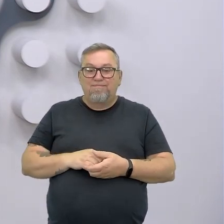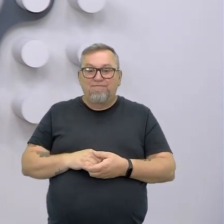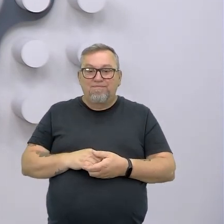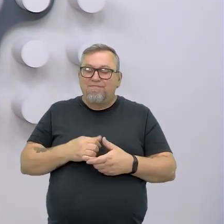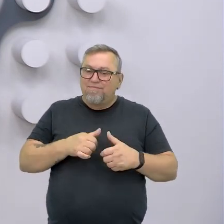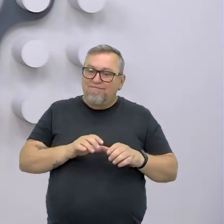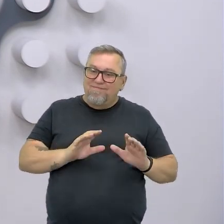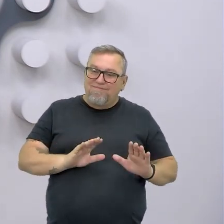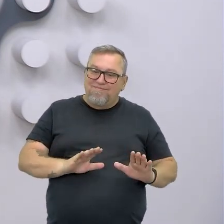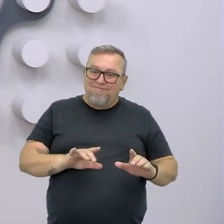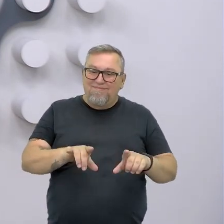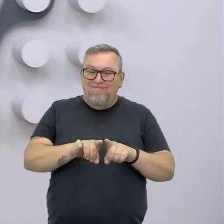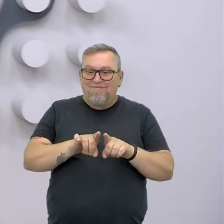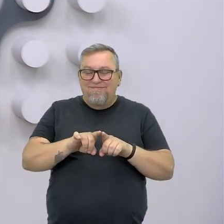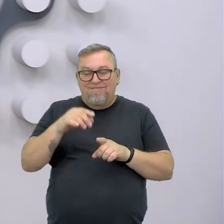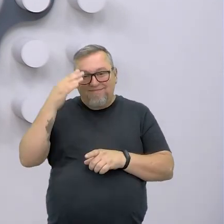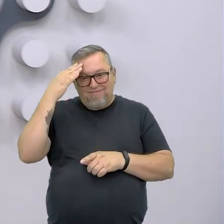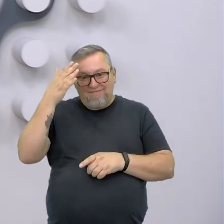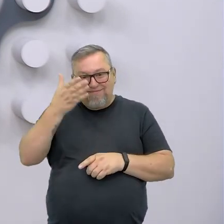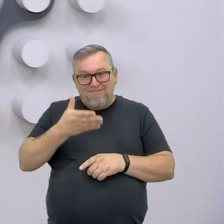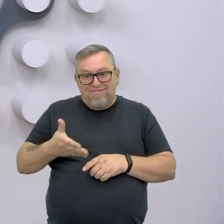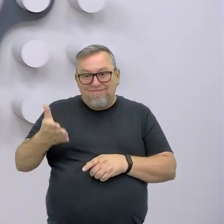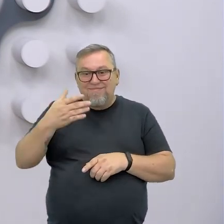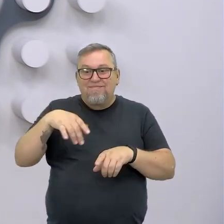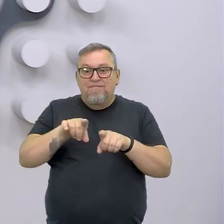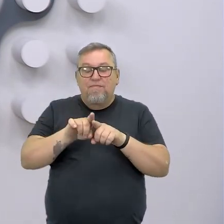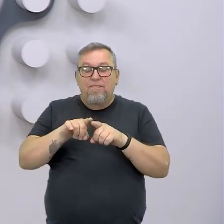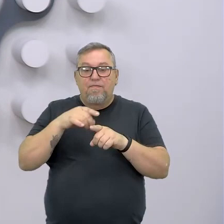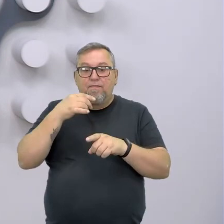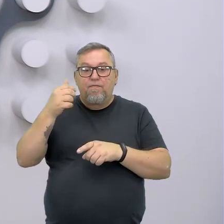Eu vou ficando por aqui, eu agradeço a vocês, deixe